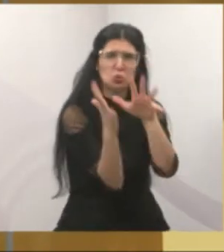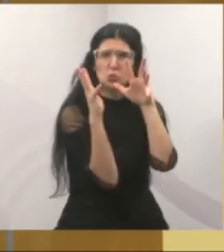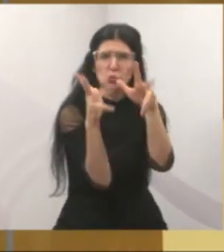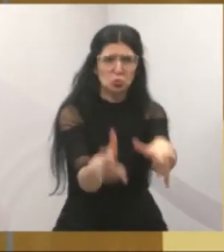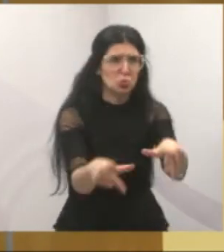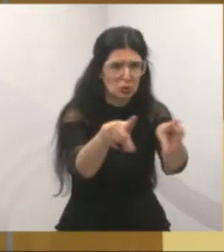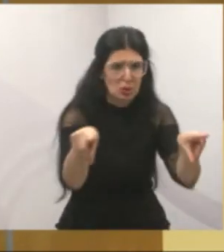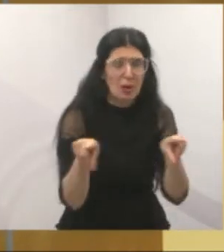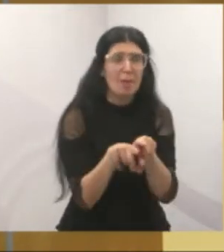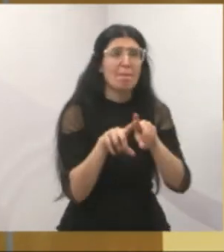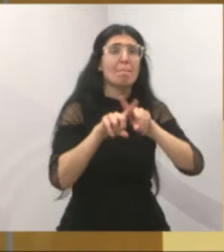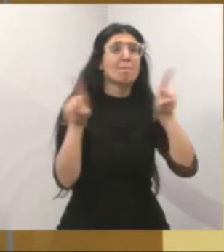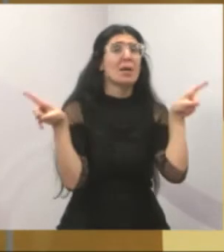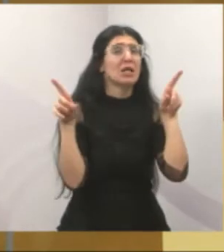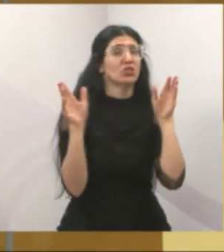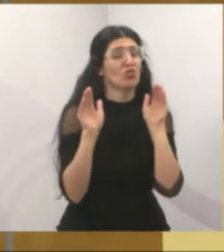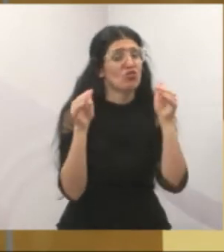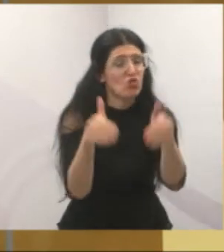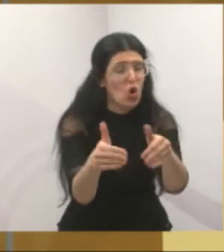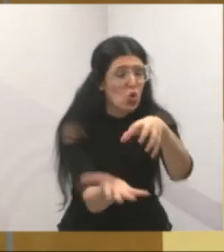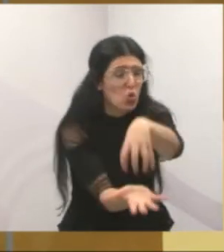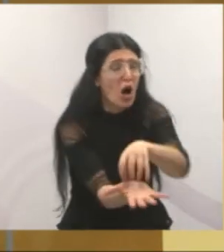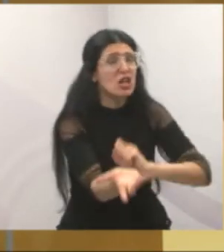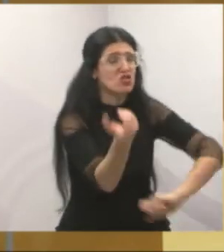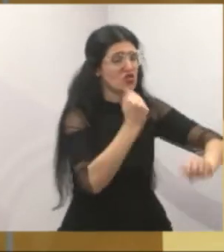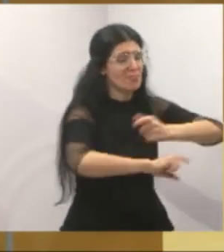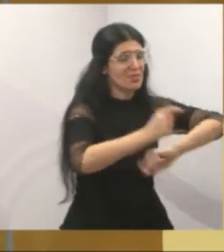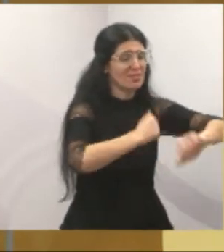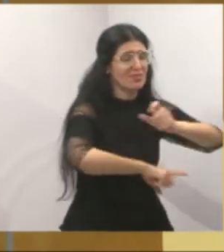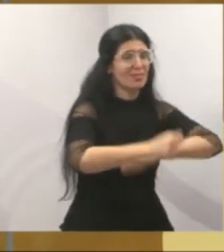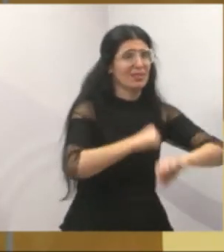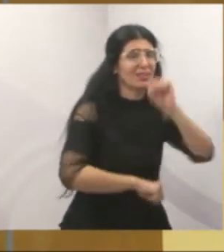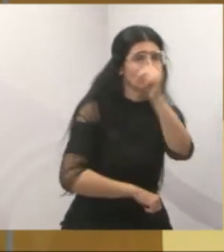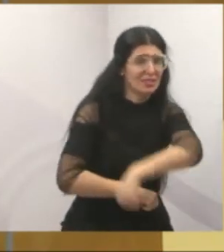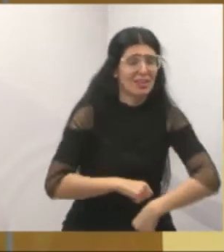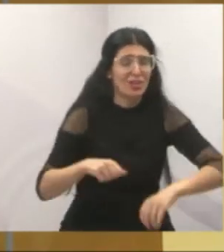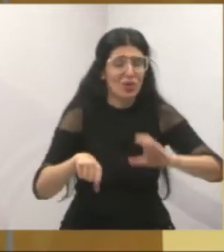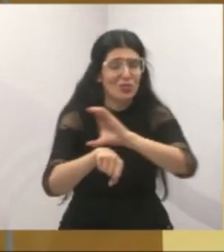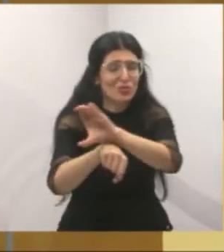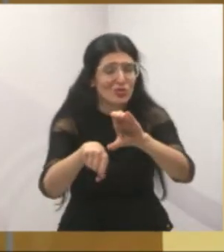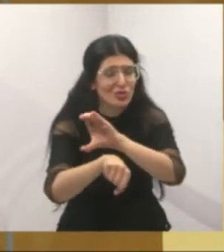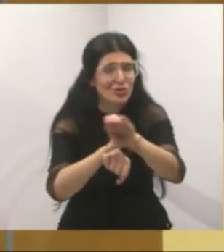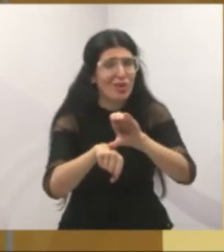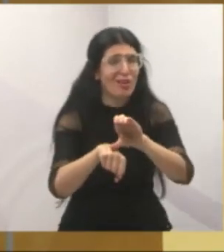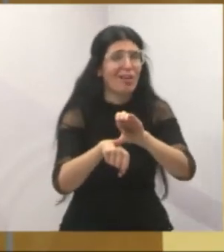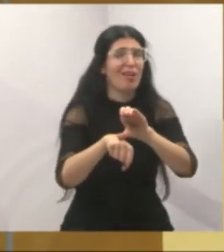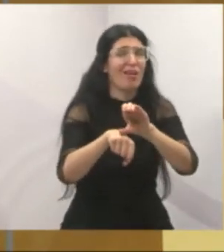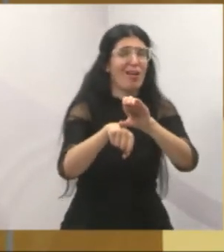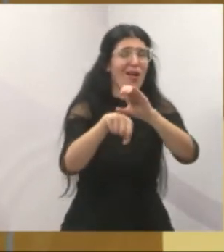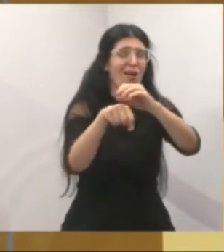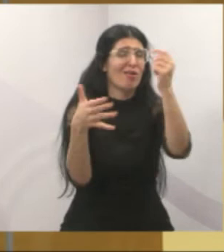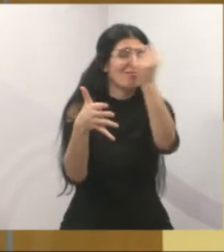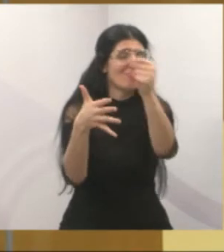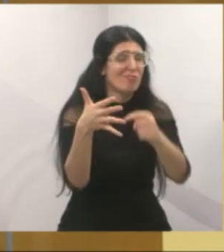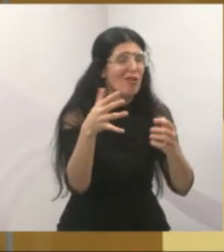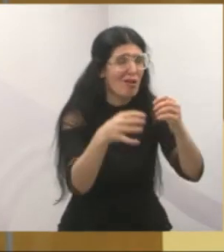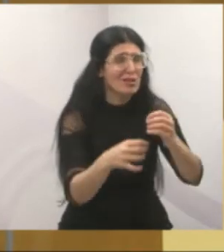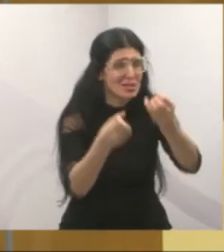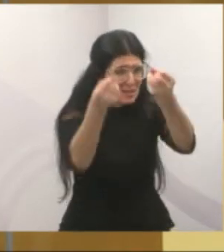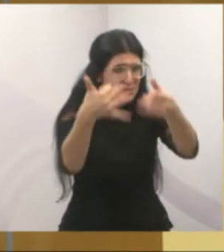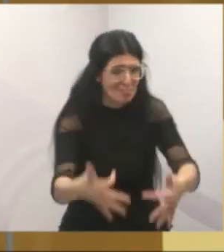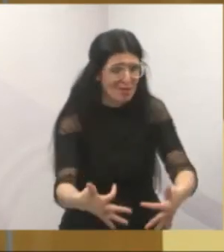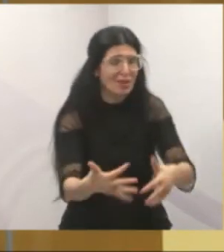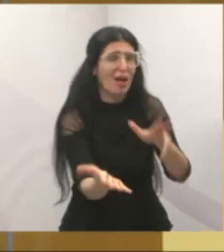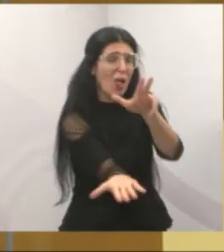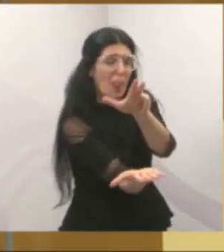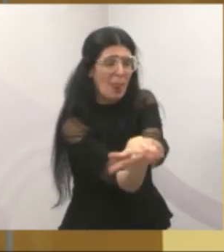mas a requisição administrativa, prefeito. Aí sim, o texto da Constituição diz que a gente pode requisitar os leitos. E a